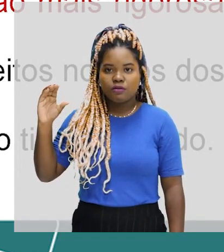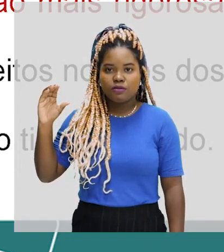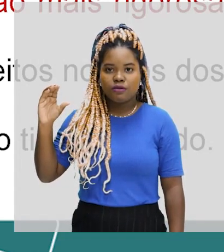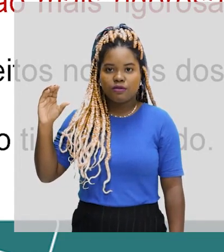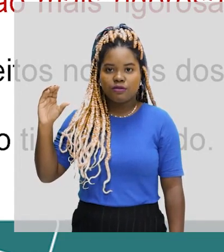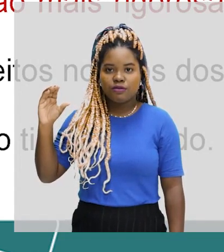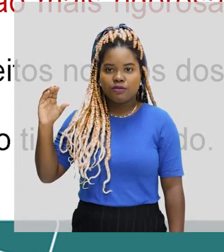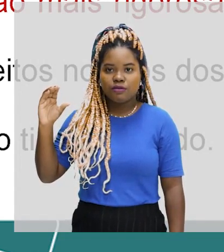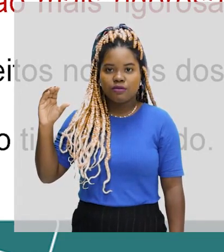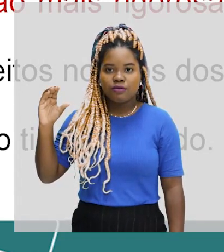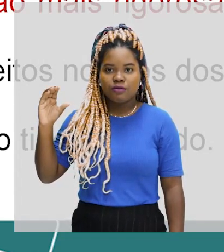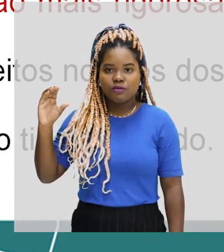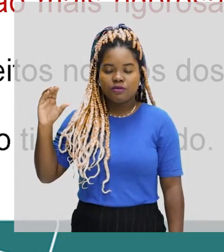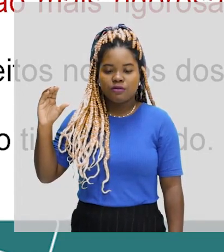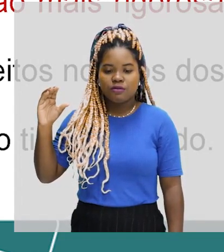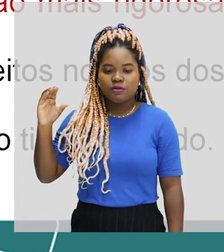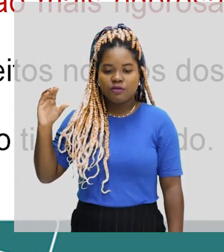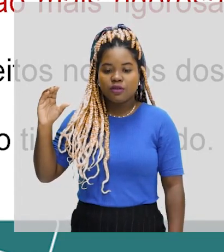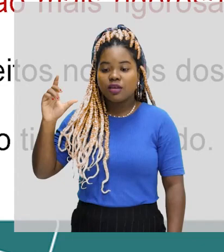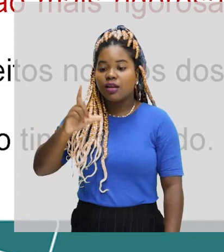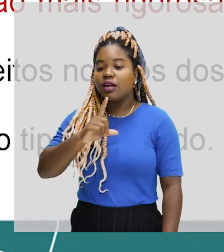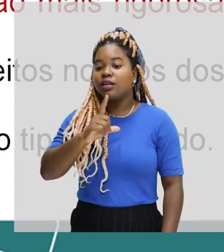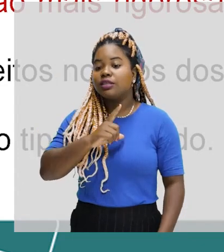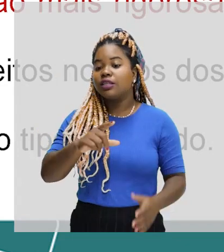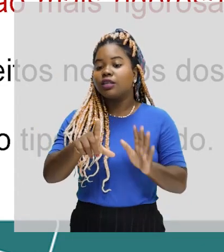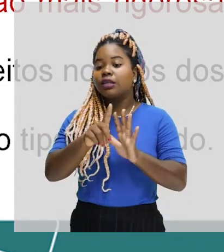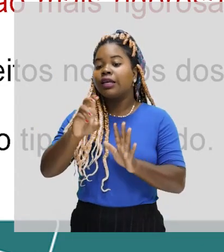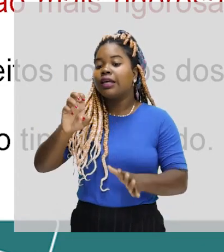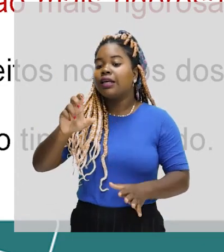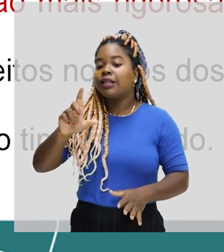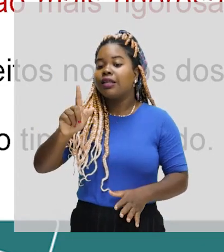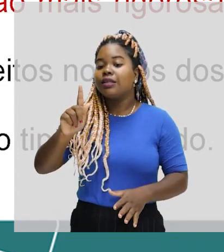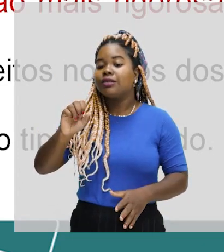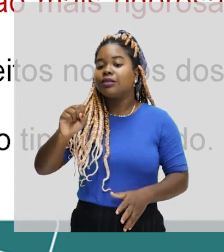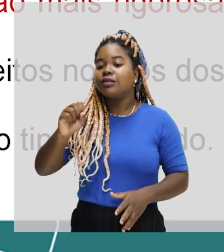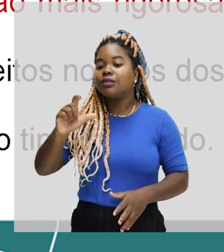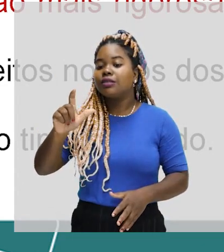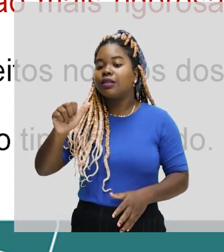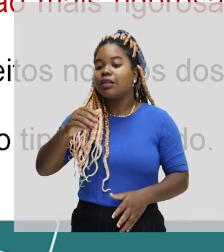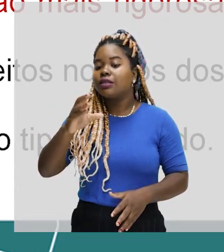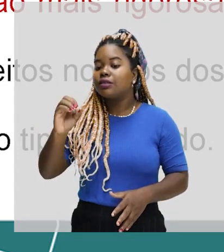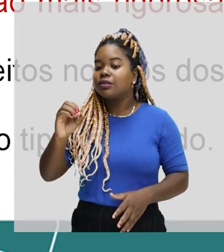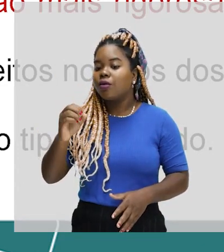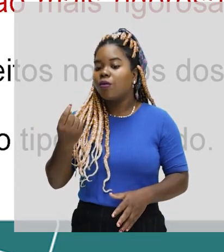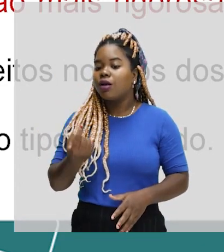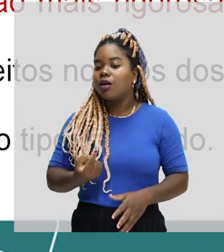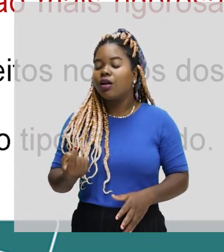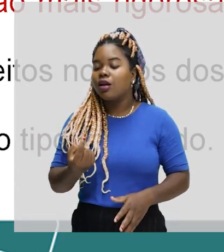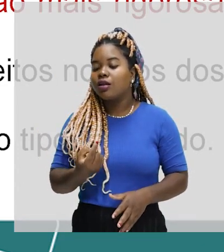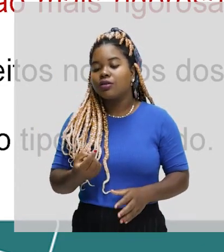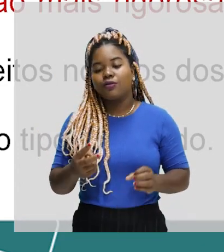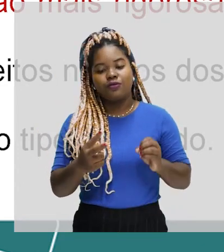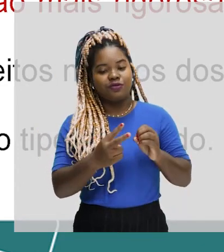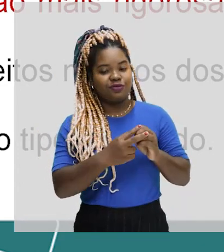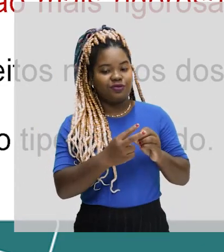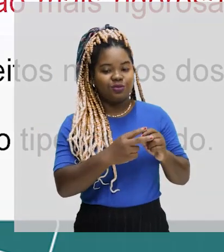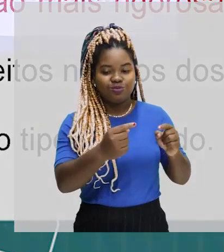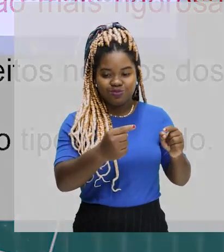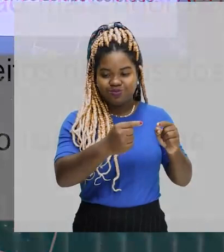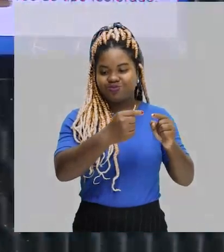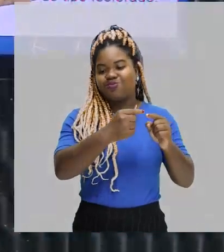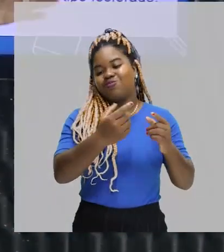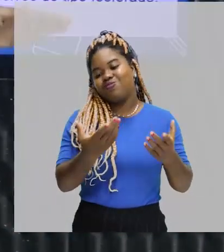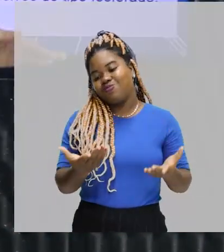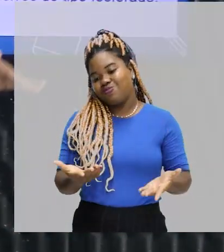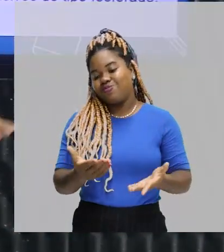legislação. Legislação está no singular. então o verbo teria que concordar com ela.